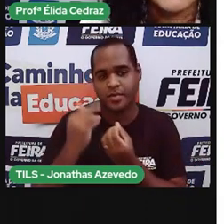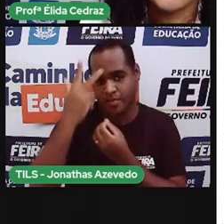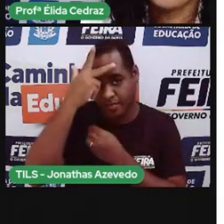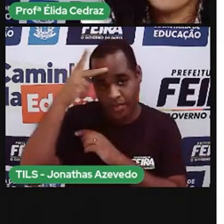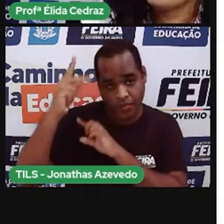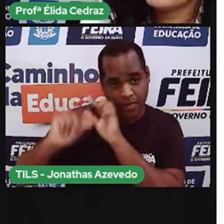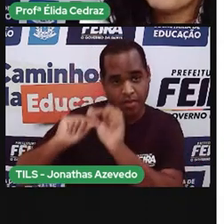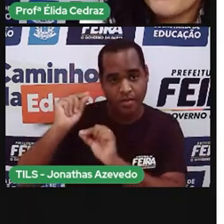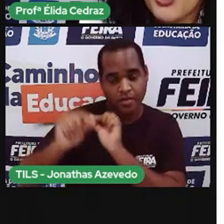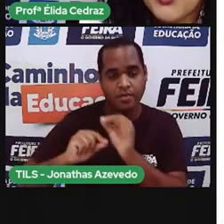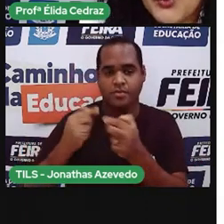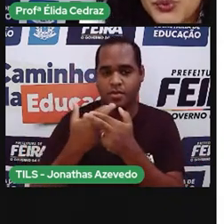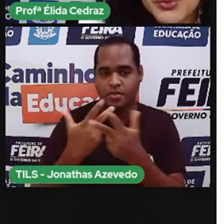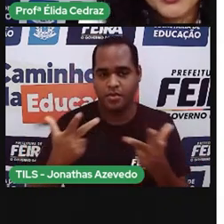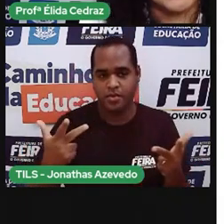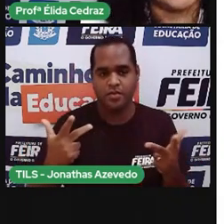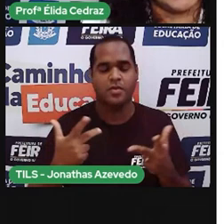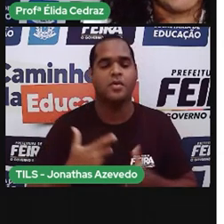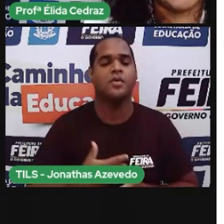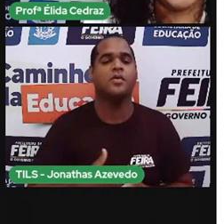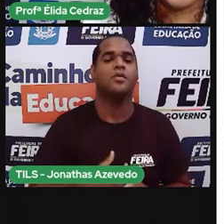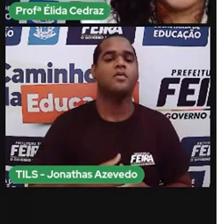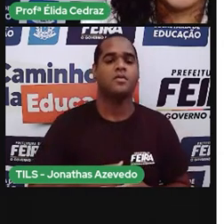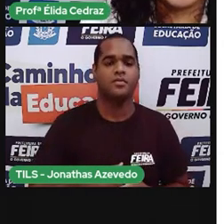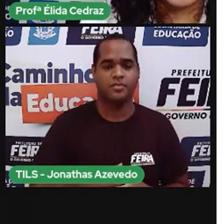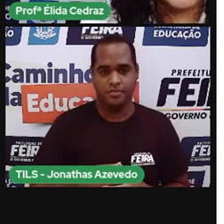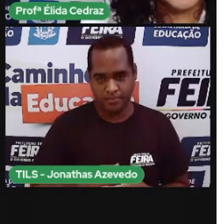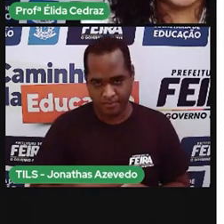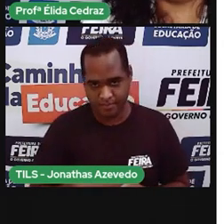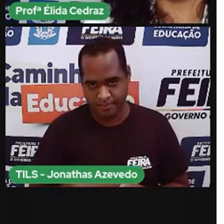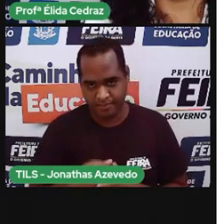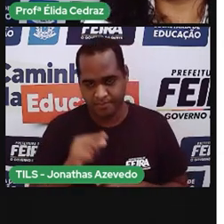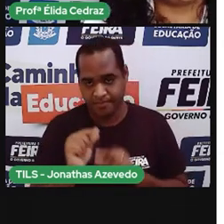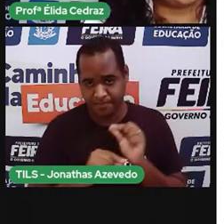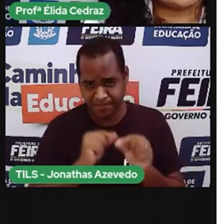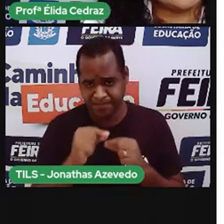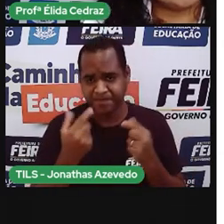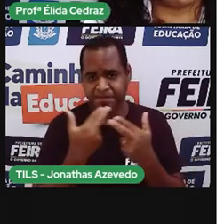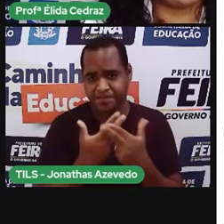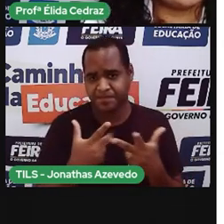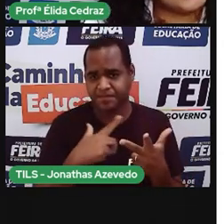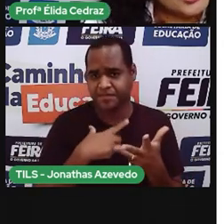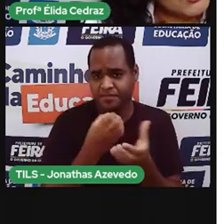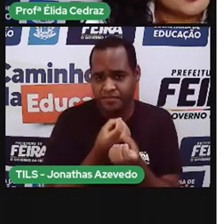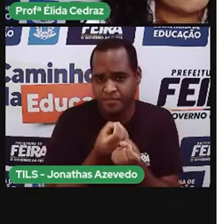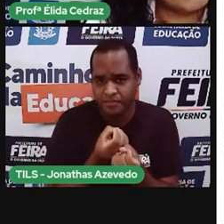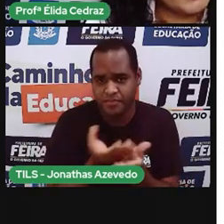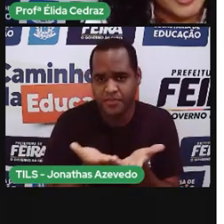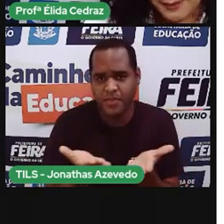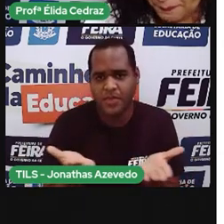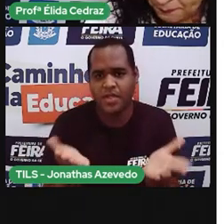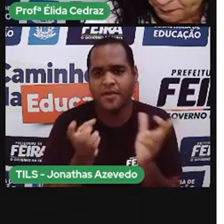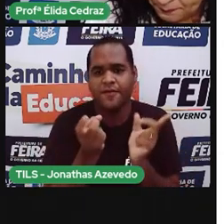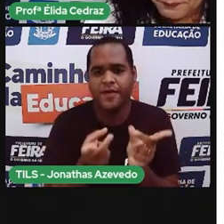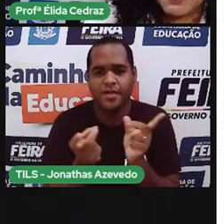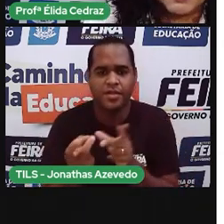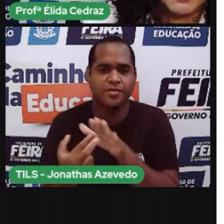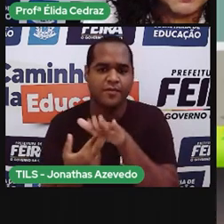feira, como os produtos estão distribuídos para serem vendidos na